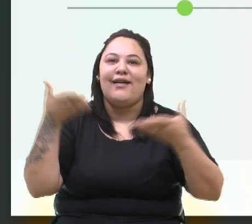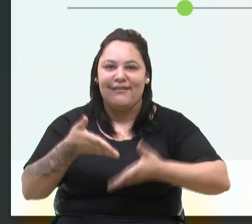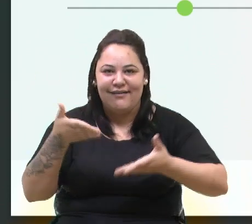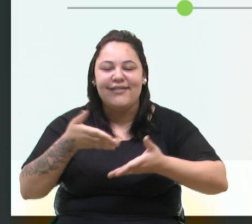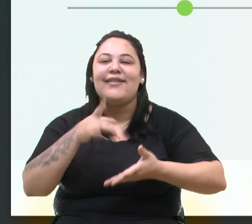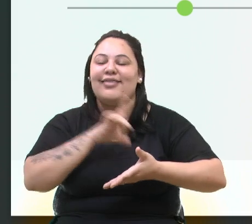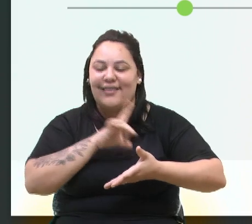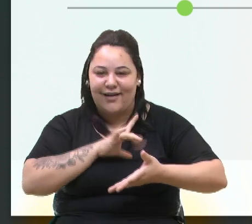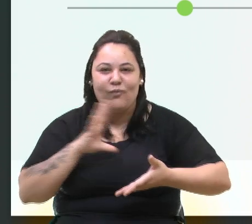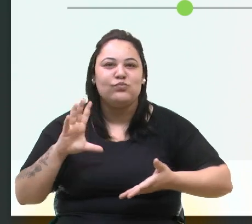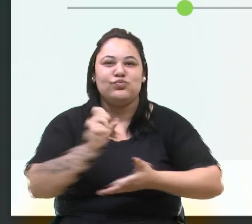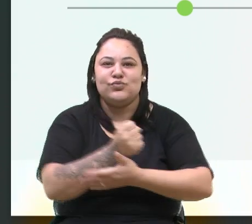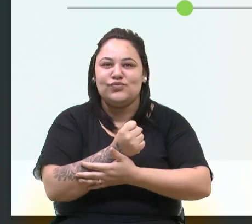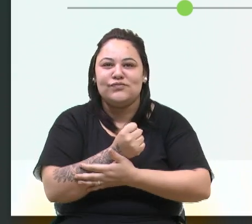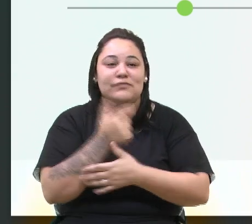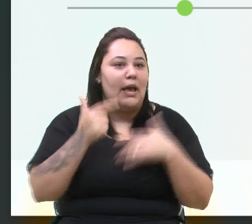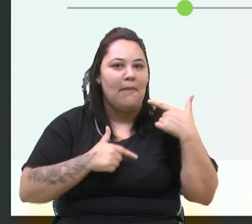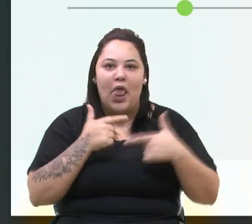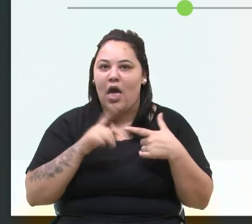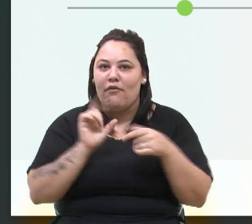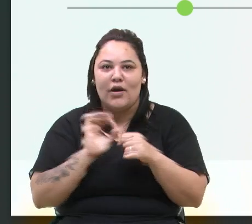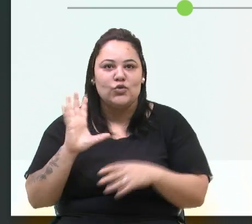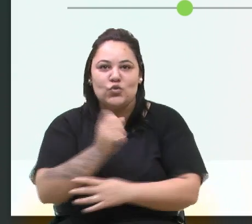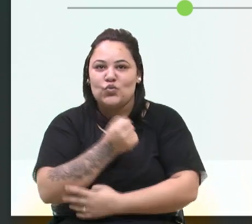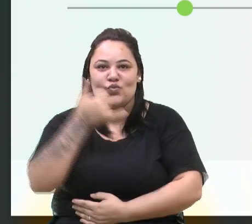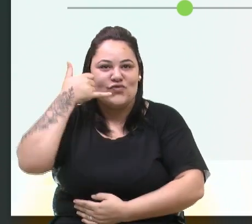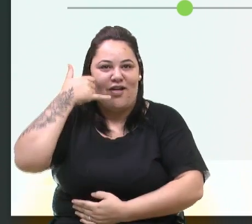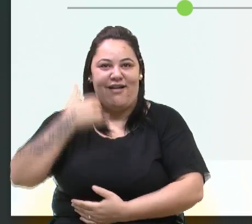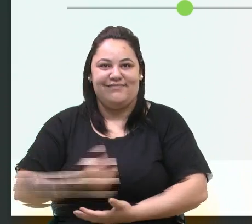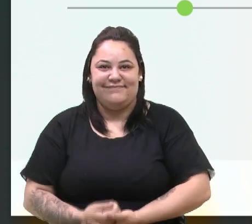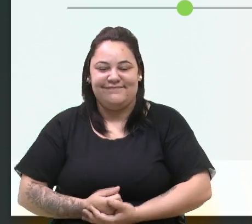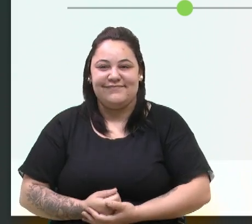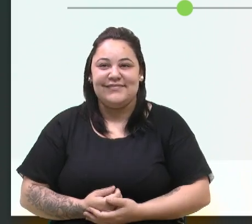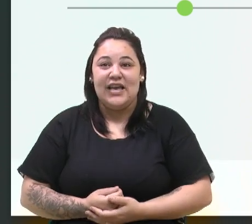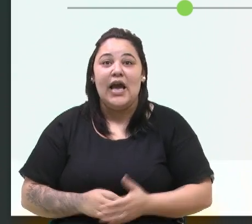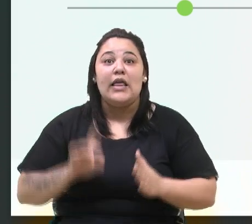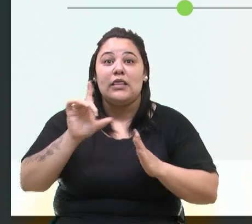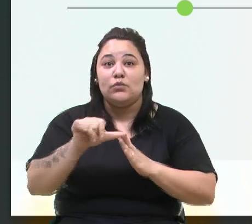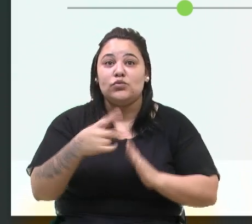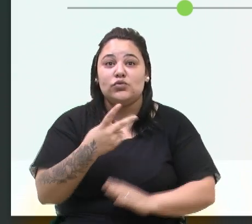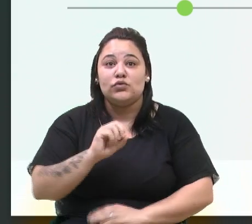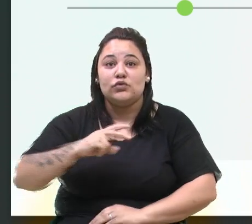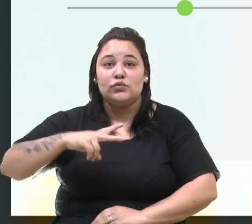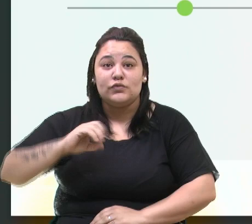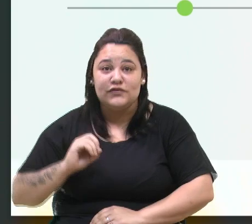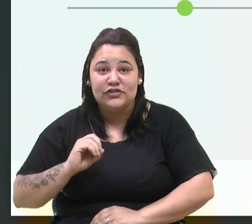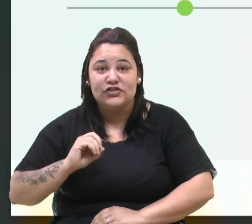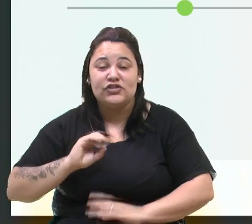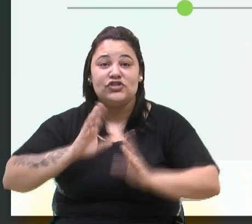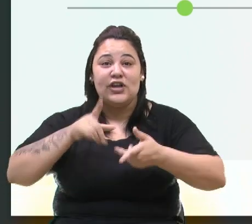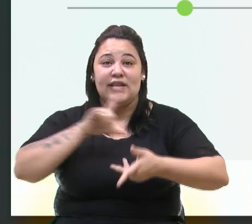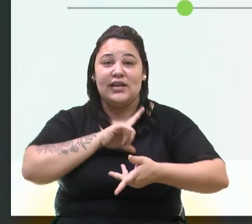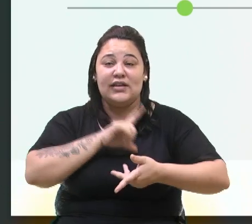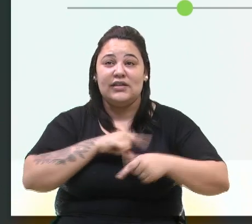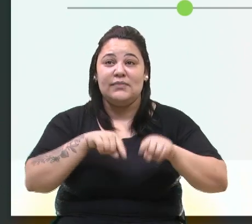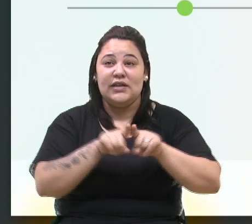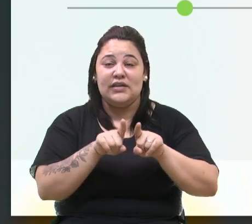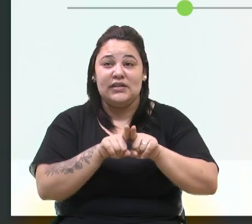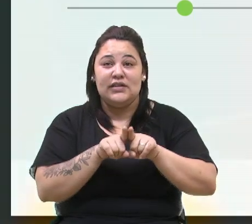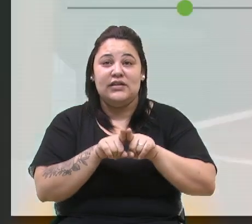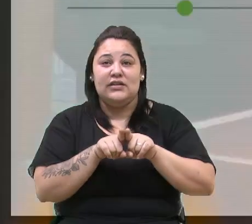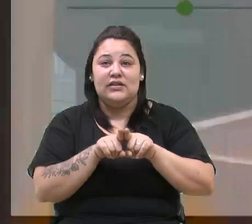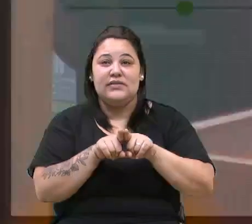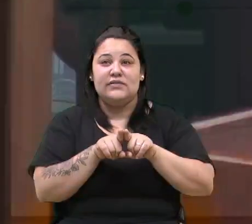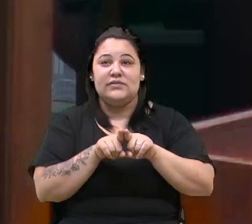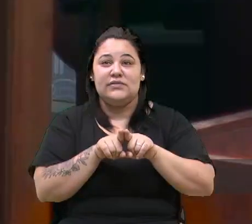trabalhando nesse aparelho. E a partir de 2020, nós já temos